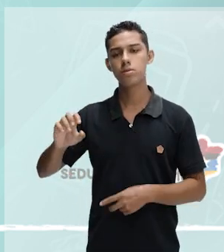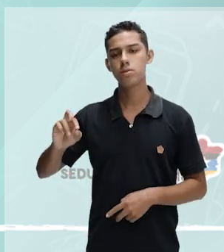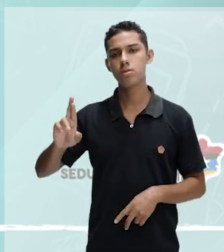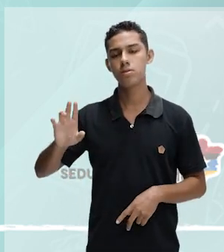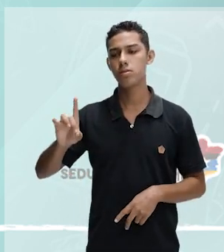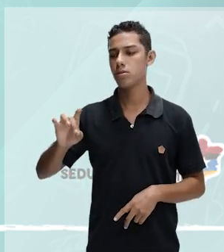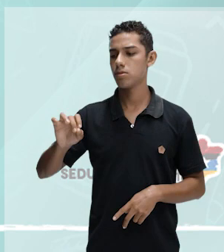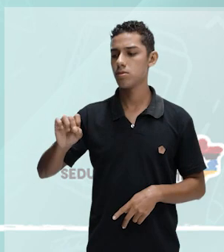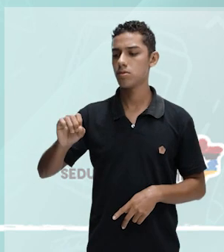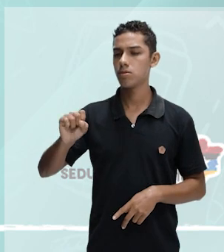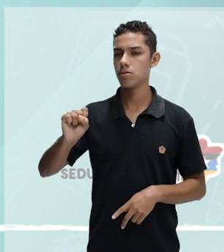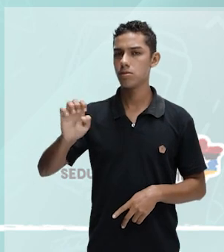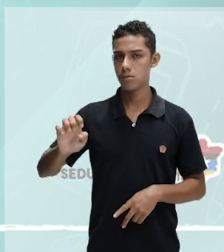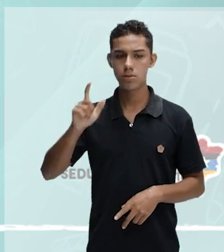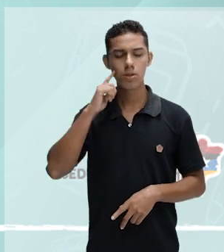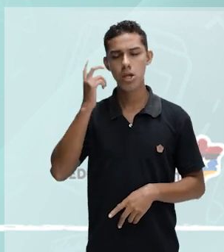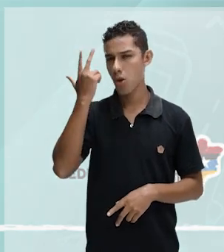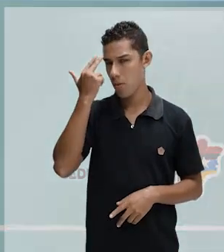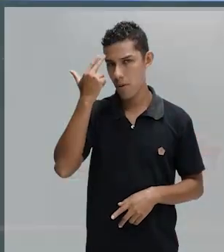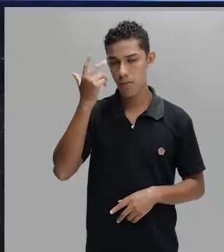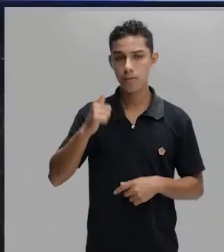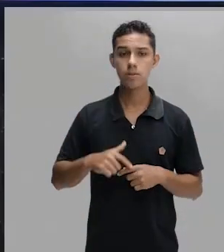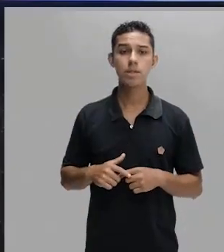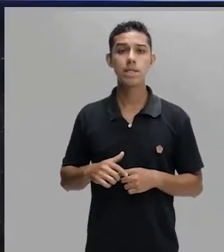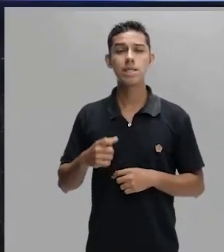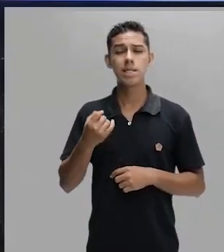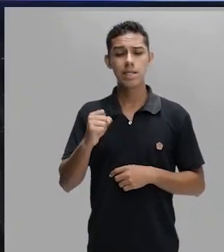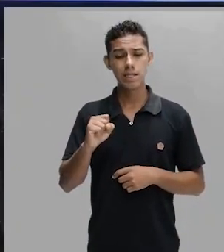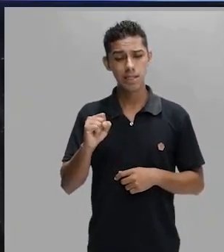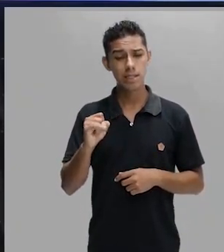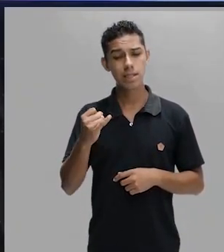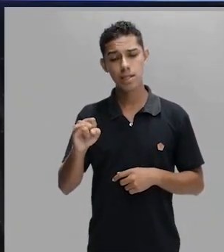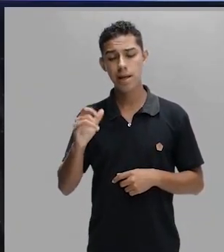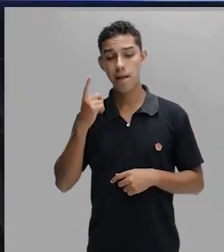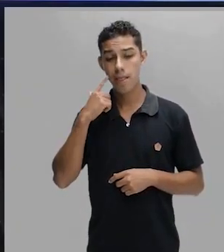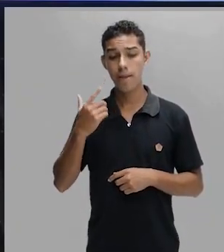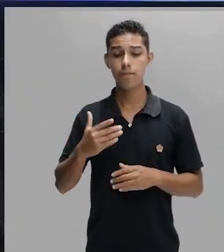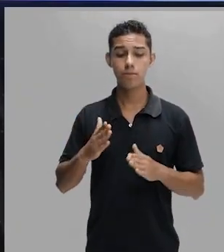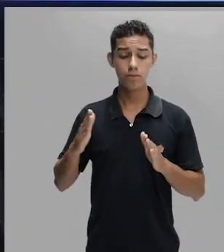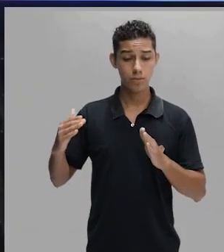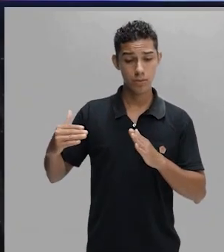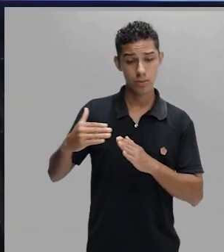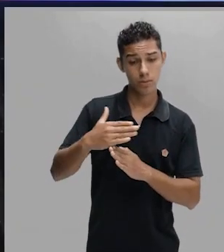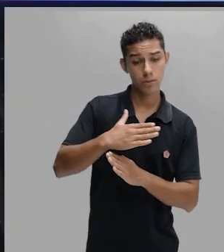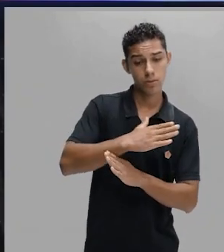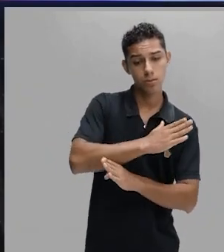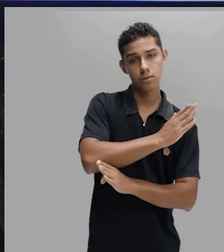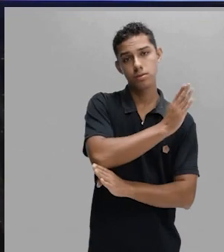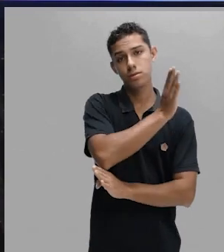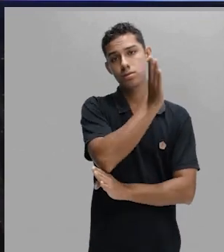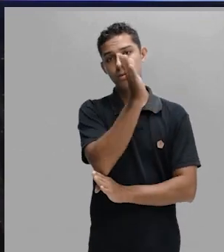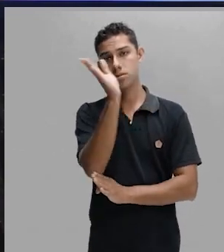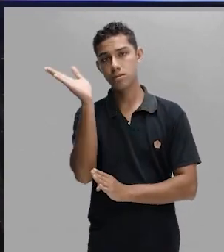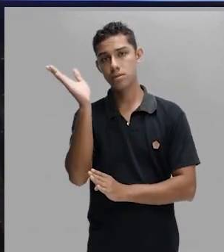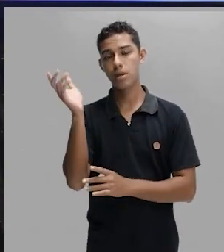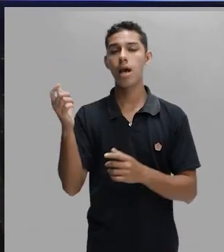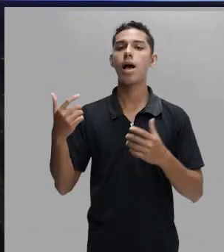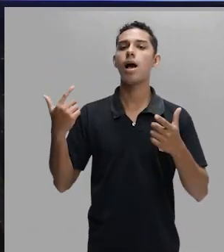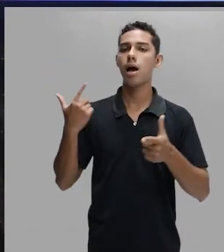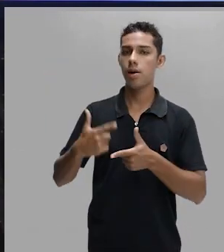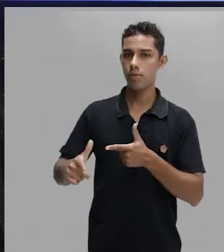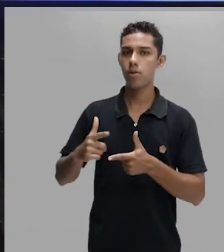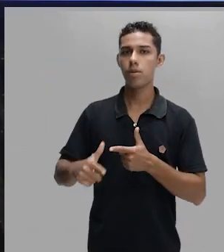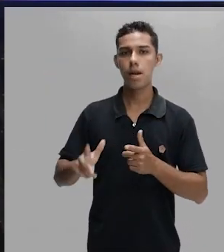É natural, é normal do ser humano. Agora, se eu tenho uma curvatura desta acentuada, aí eu vou ter um